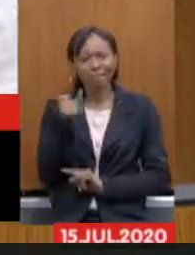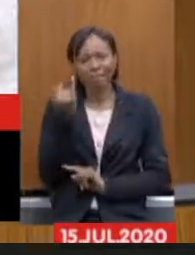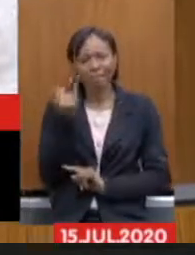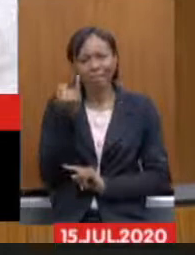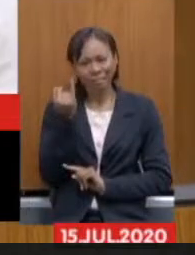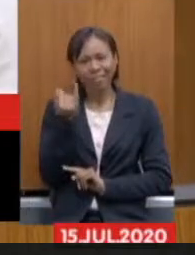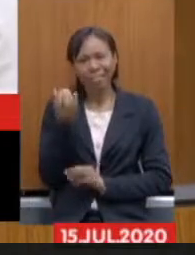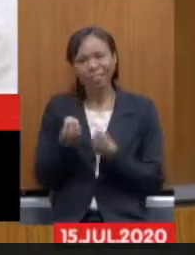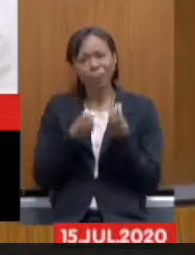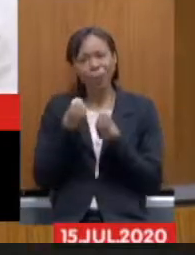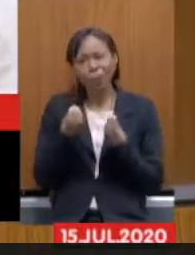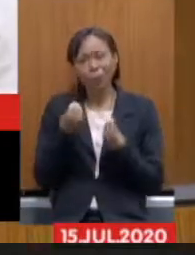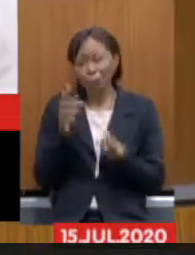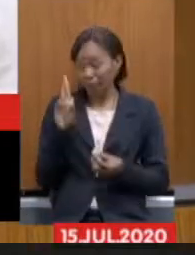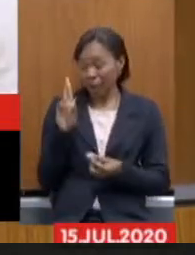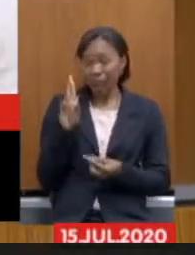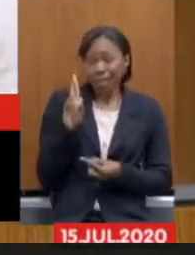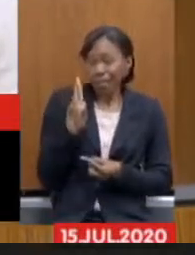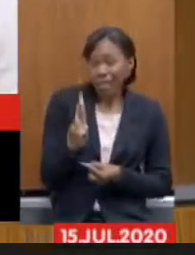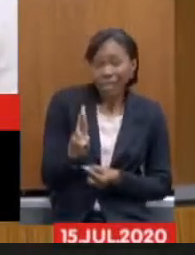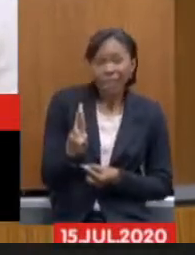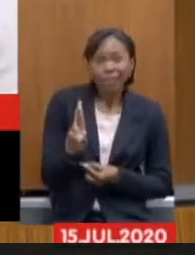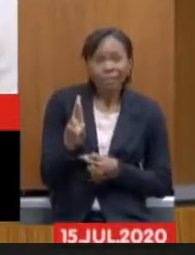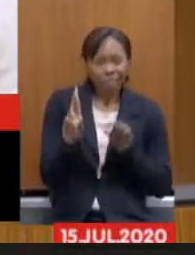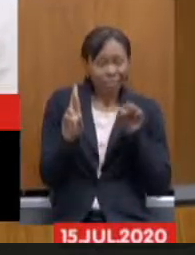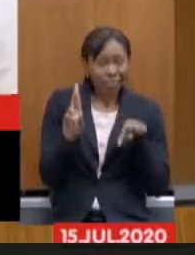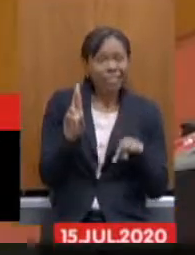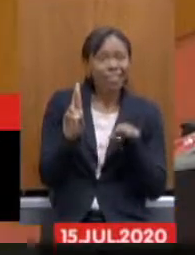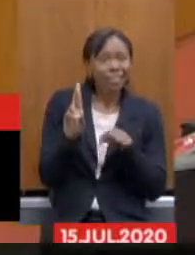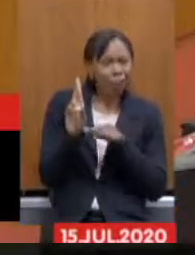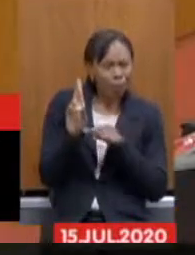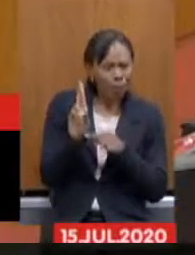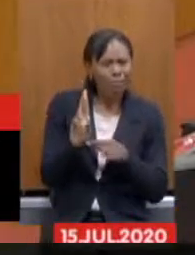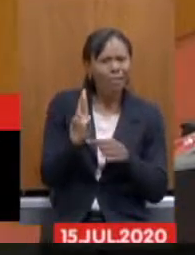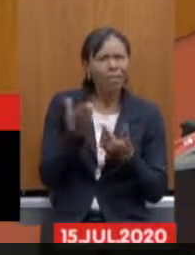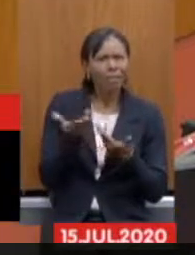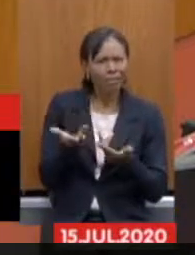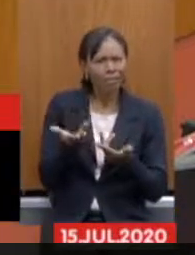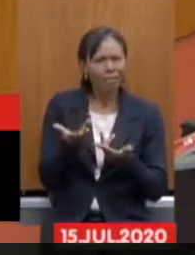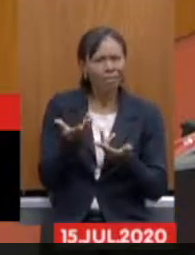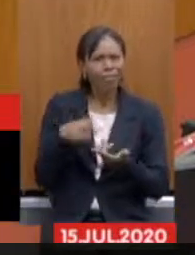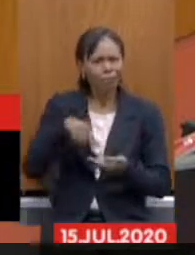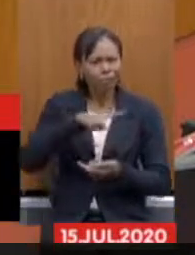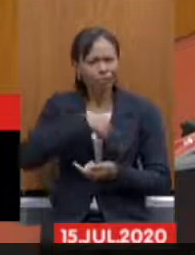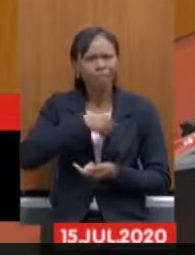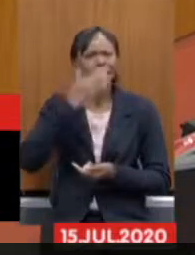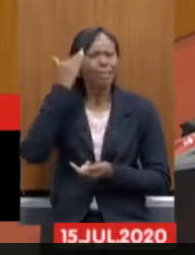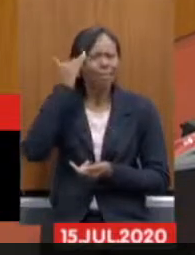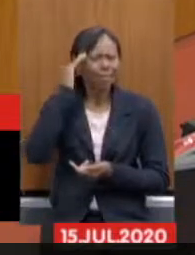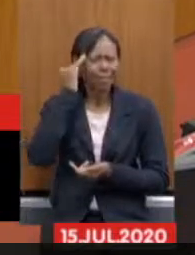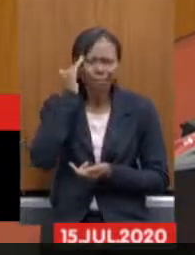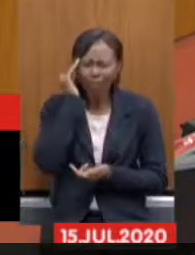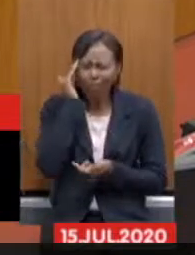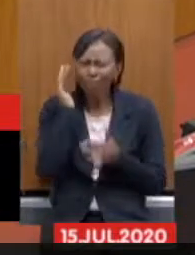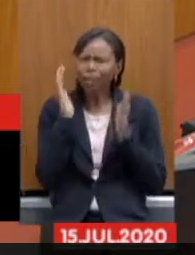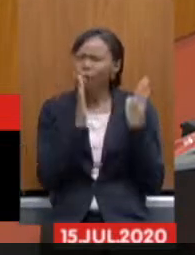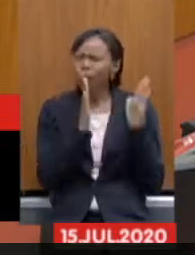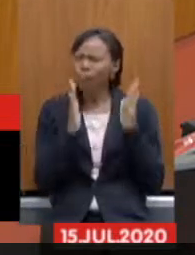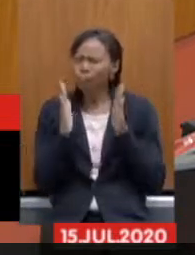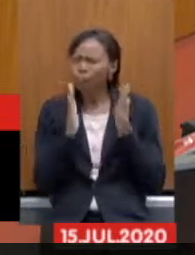da representatividade aqui sabe eu tenho dito a gente entende que o momento é muito